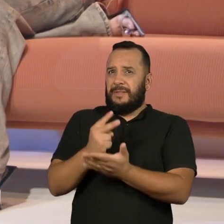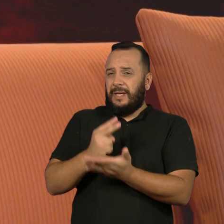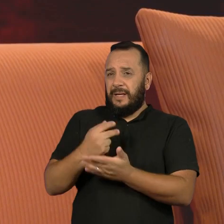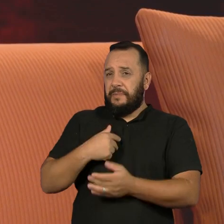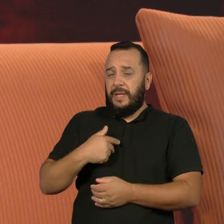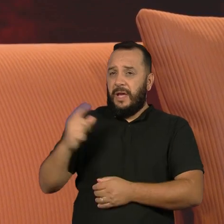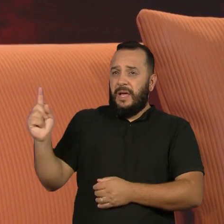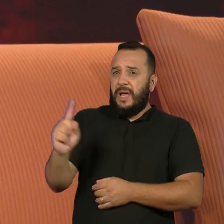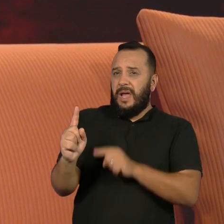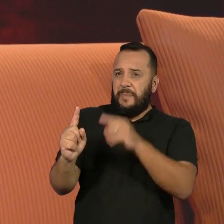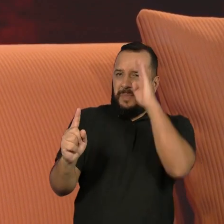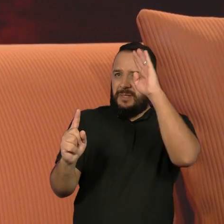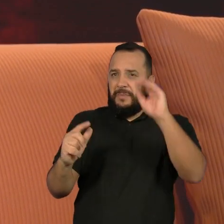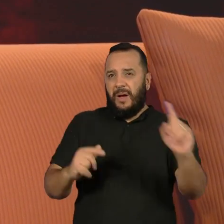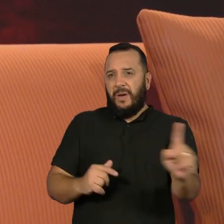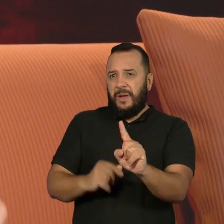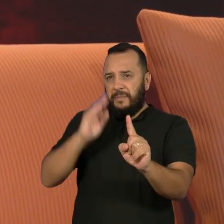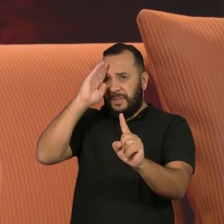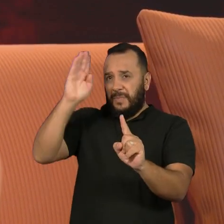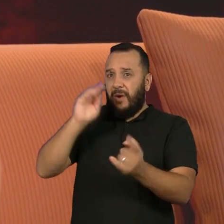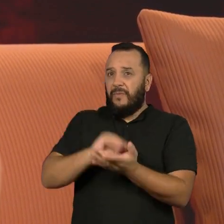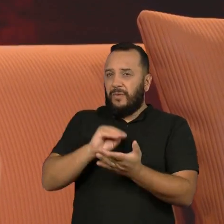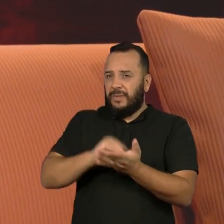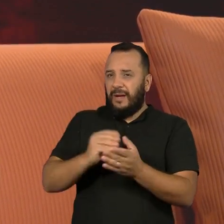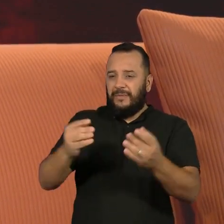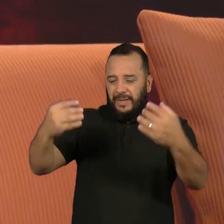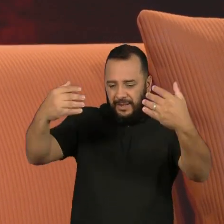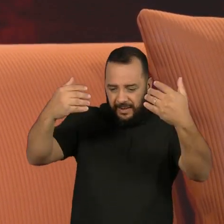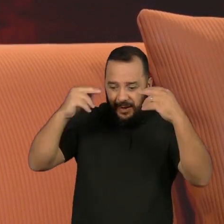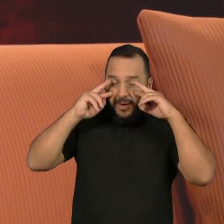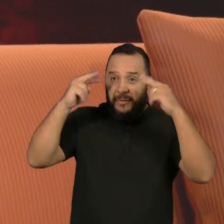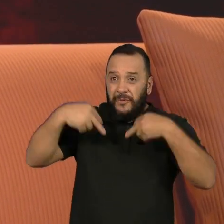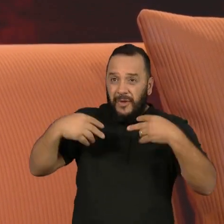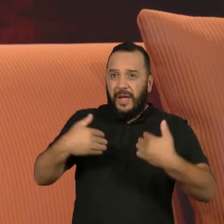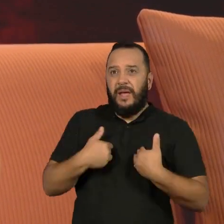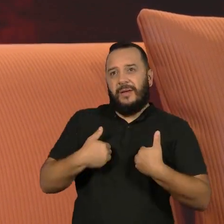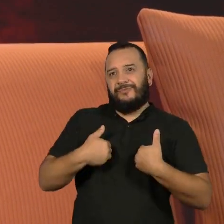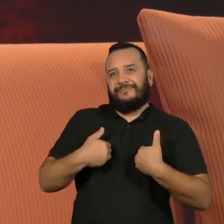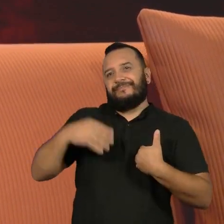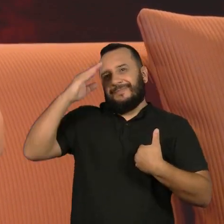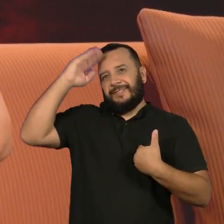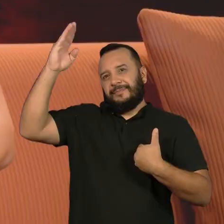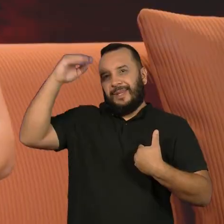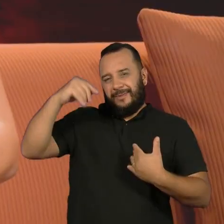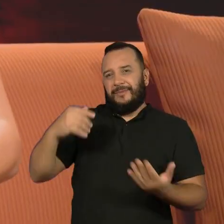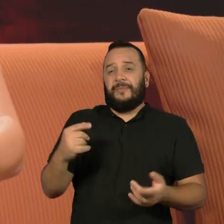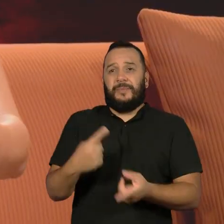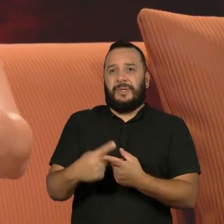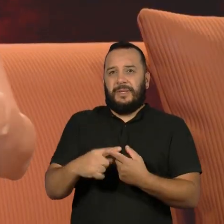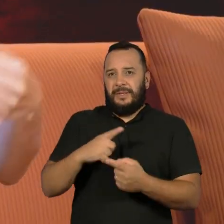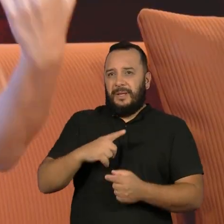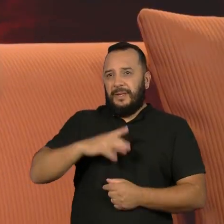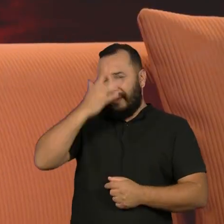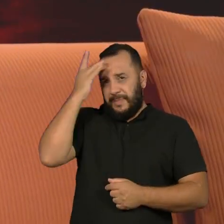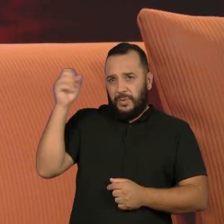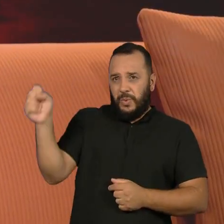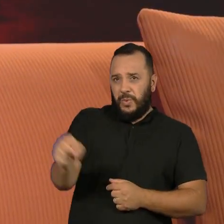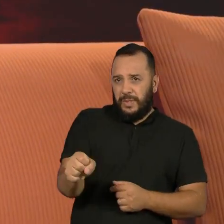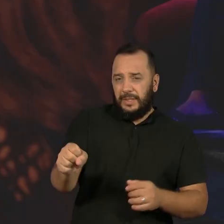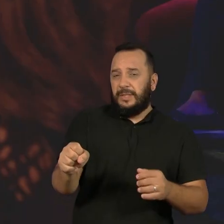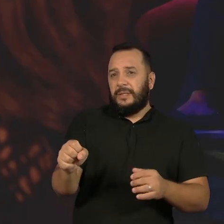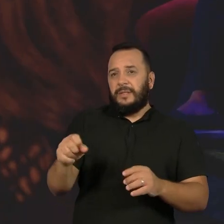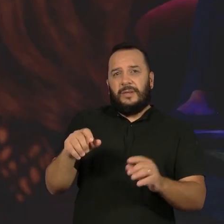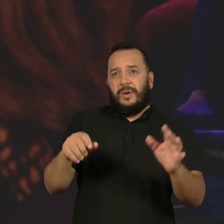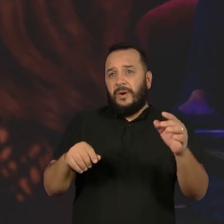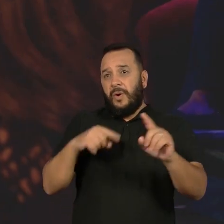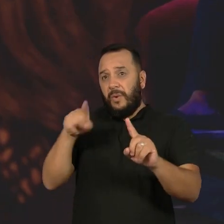frente de mim, que eu não estava conseguindo enxergar as coisas. E eu acho que é muito isso também, assim, a gente coloca pessoas, a gente coloca objetivos que não têm